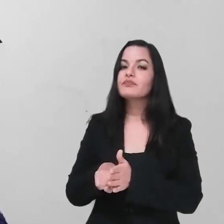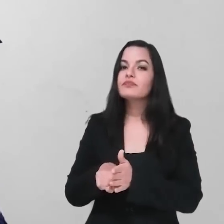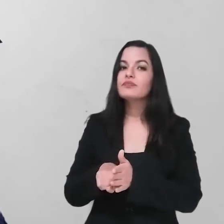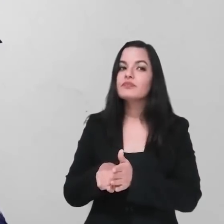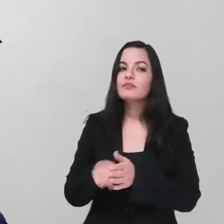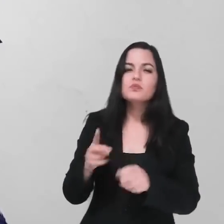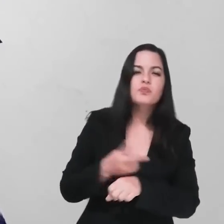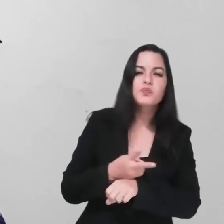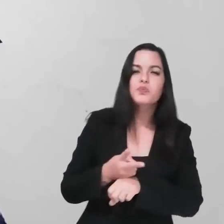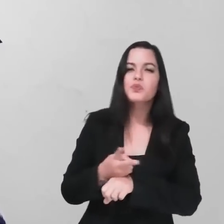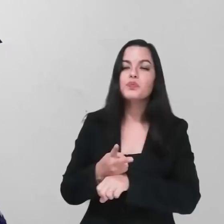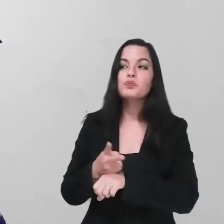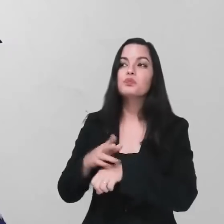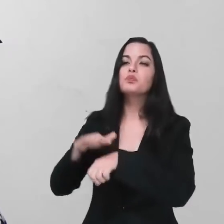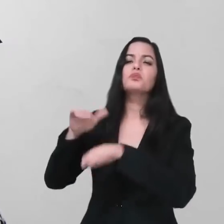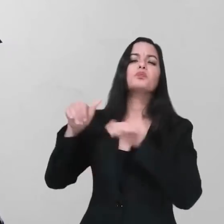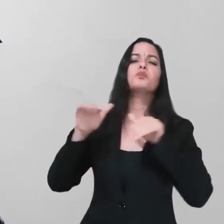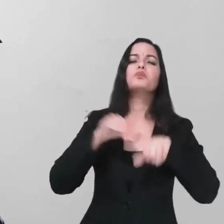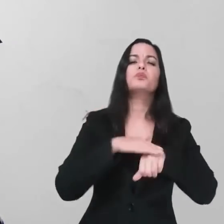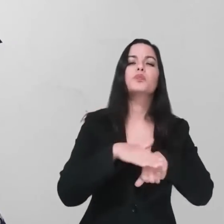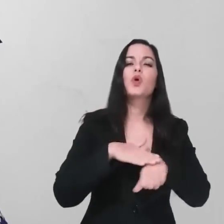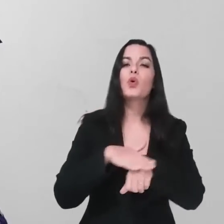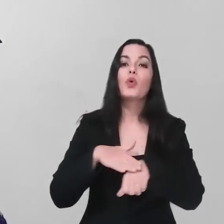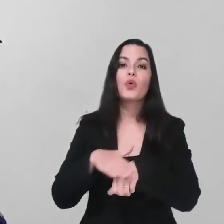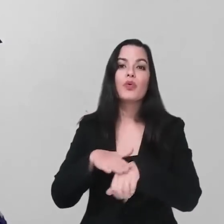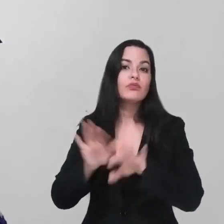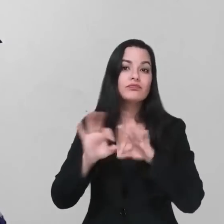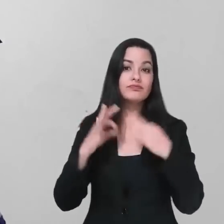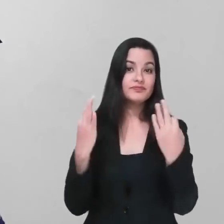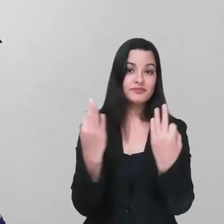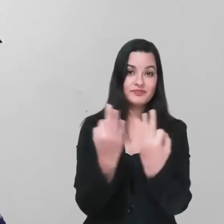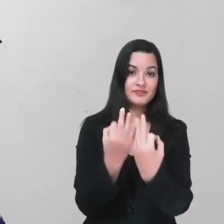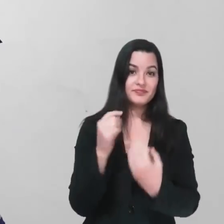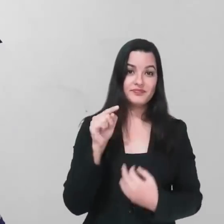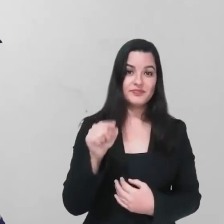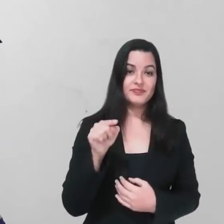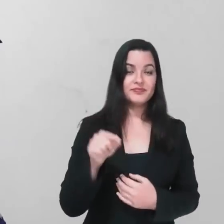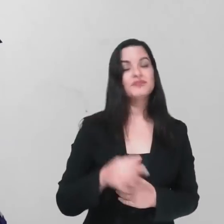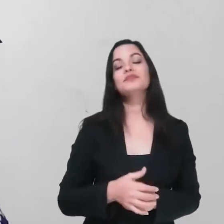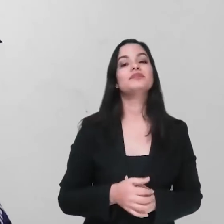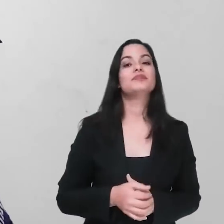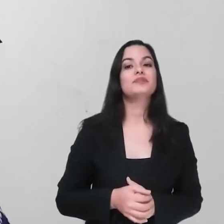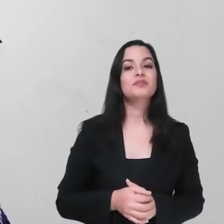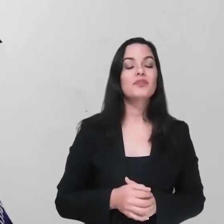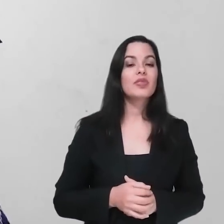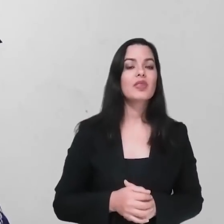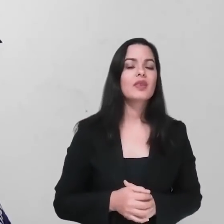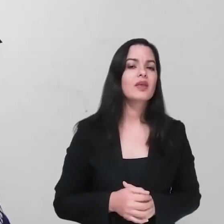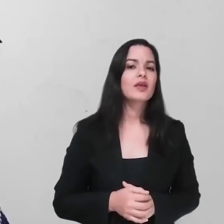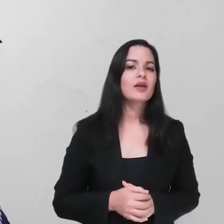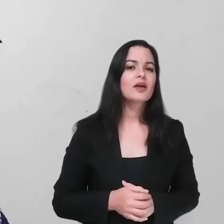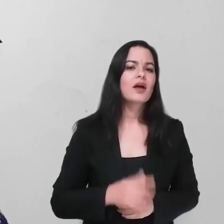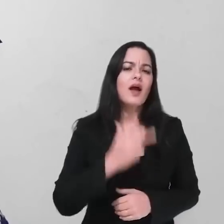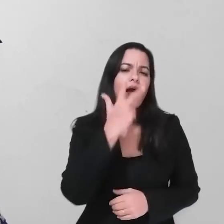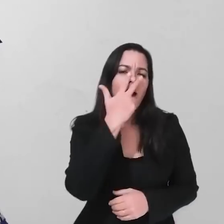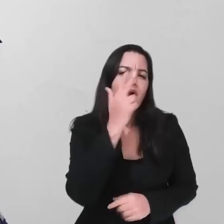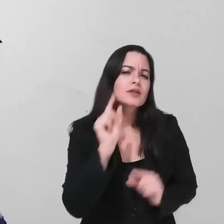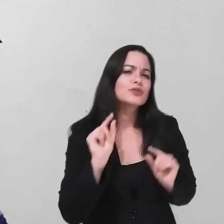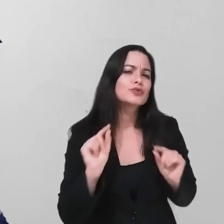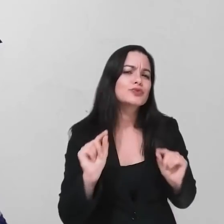que vocês conversassem aí com as pessoas que estão na casa de vocês, o que vocês acham